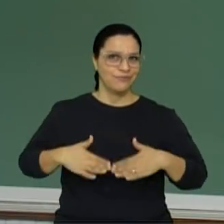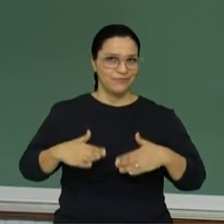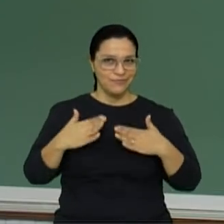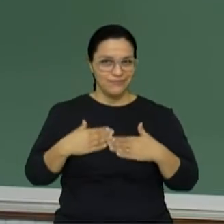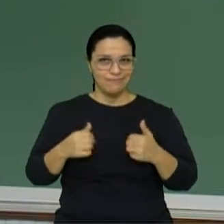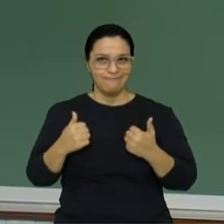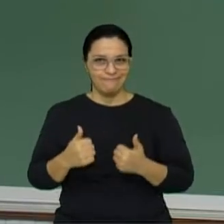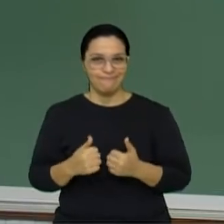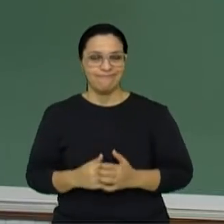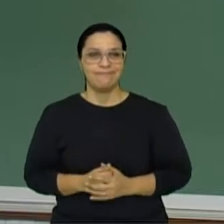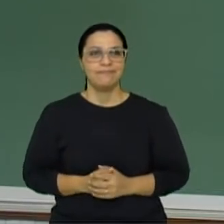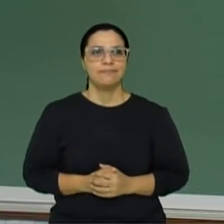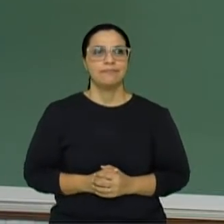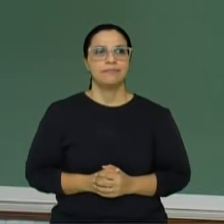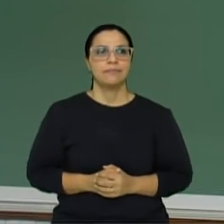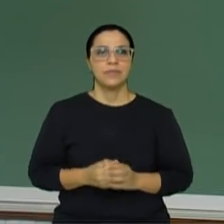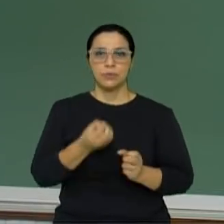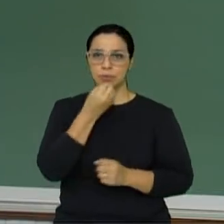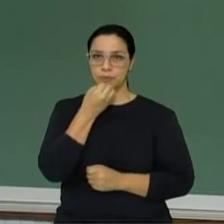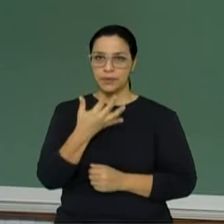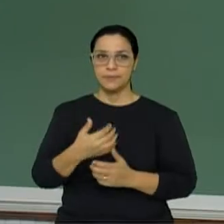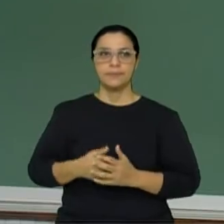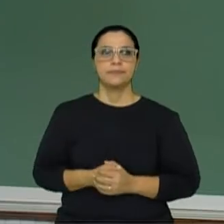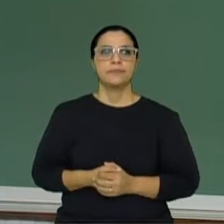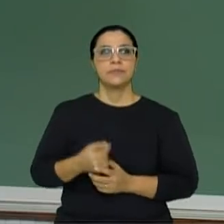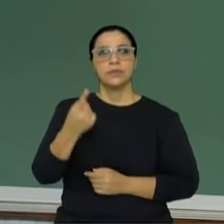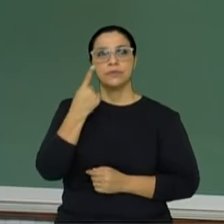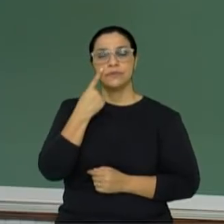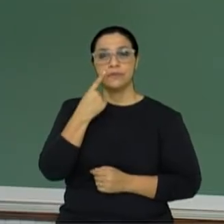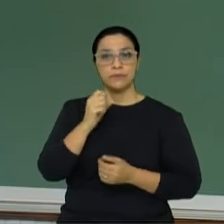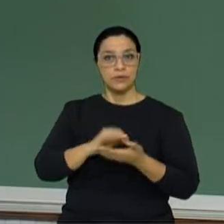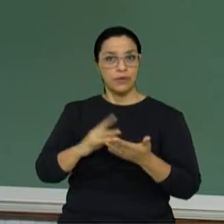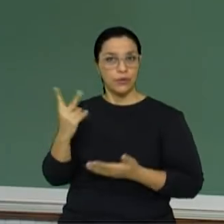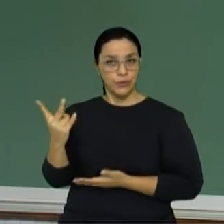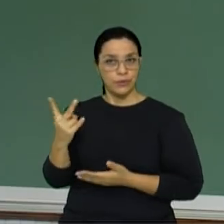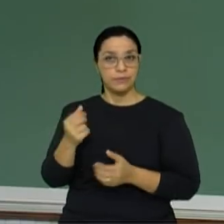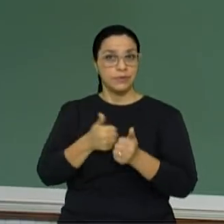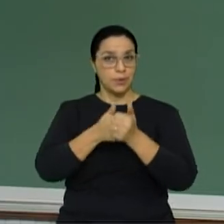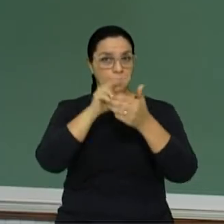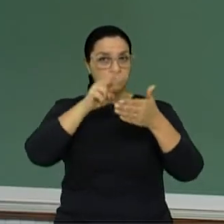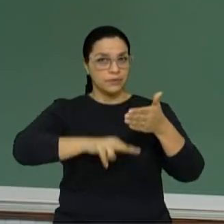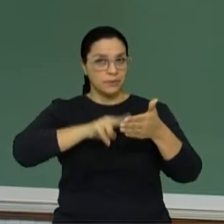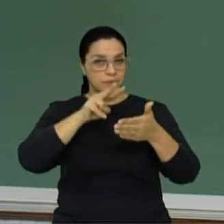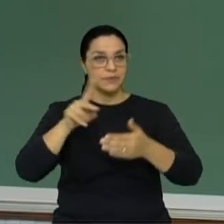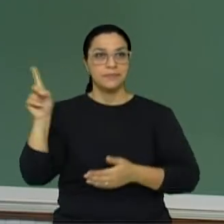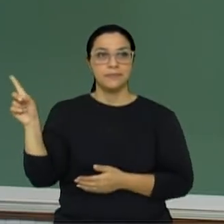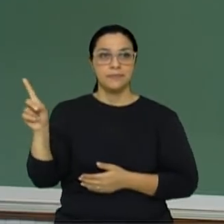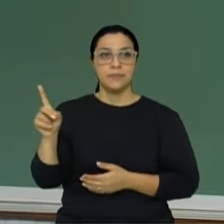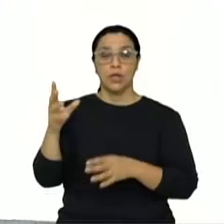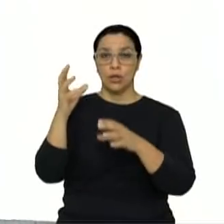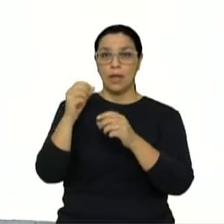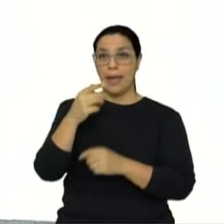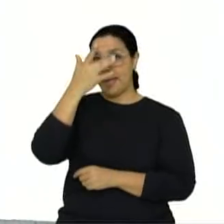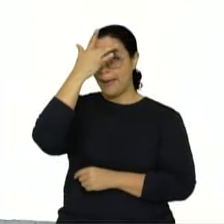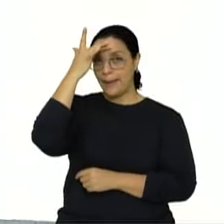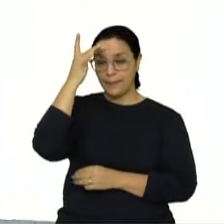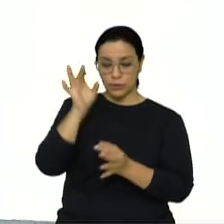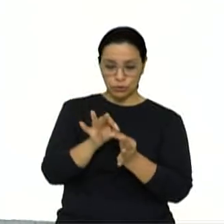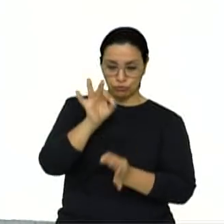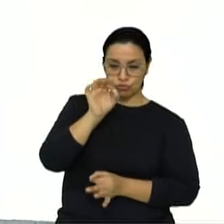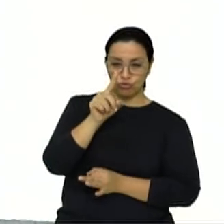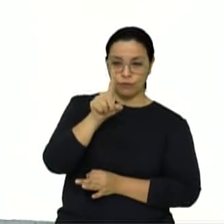né? Muito bem. Vamos ao próximo, acompanhe comigo na leitura. A sombra de uma pessoa que